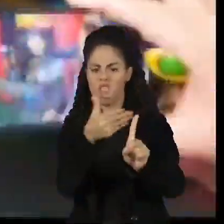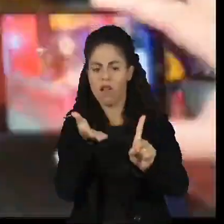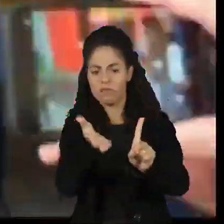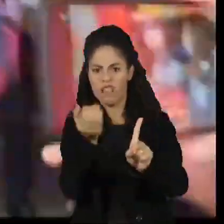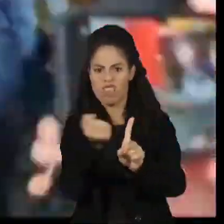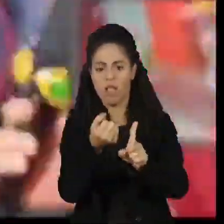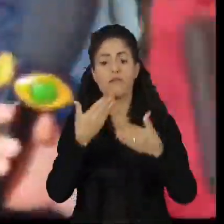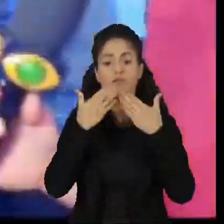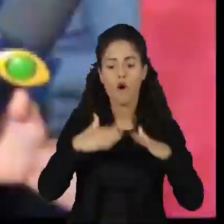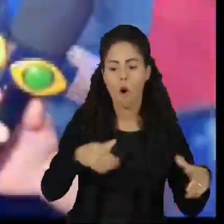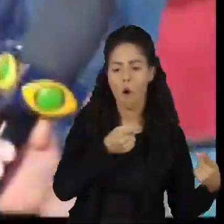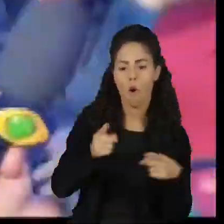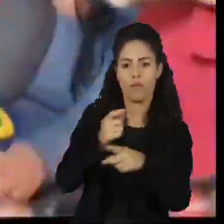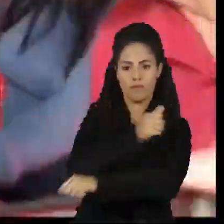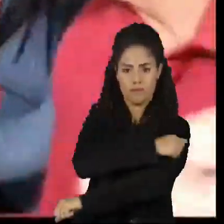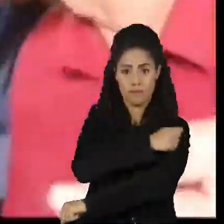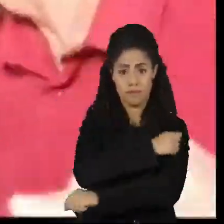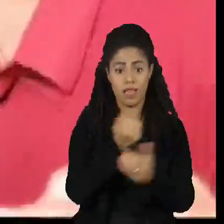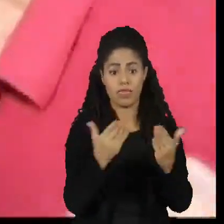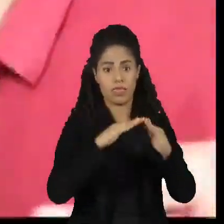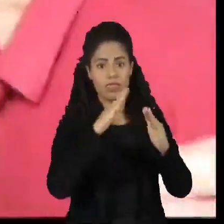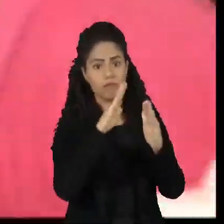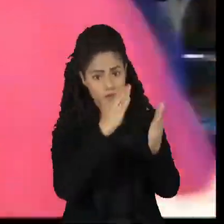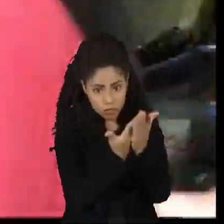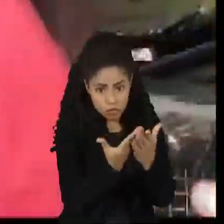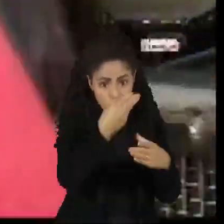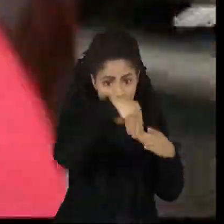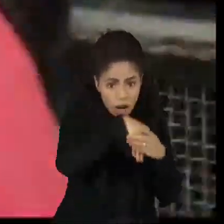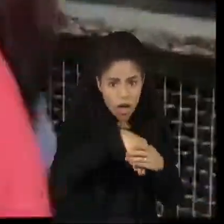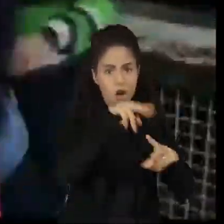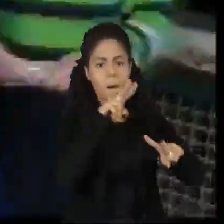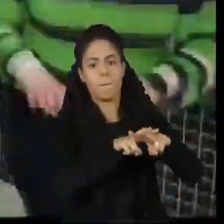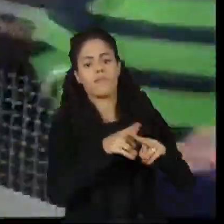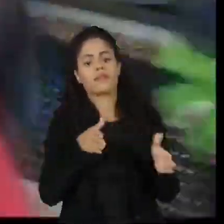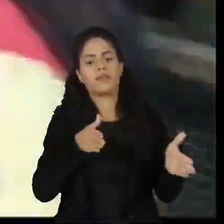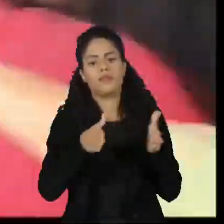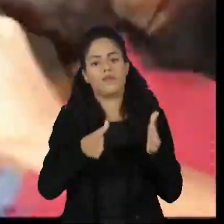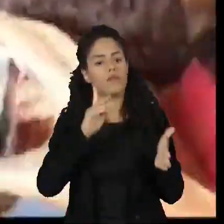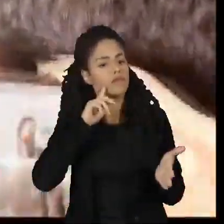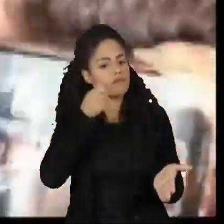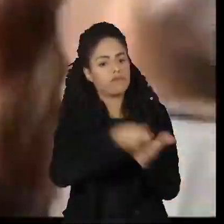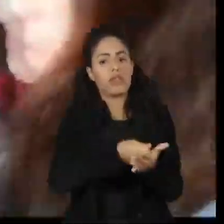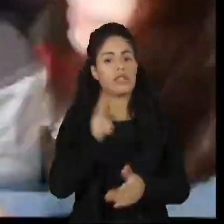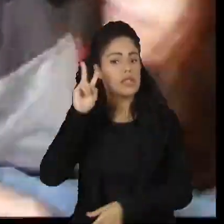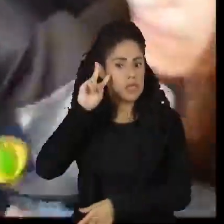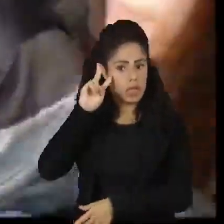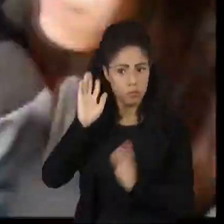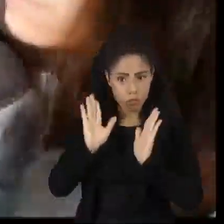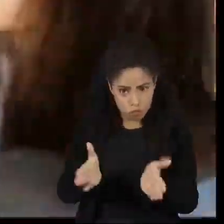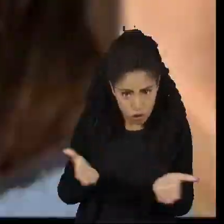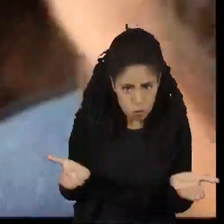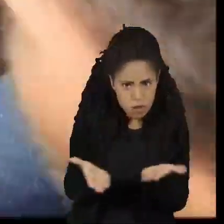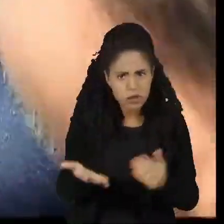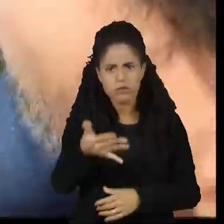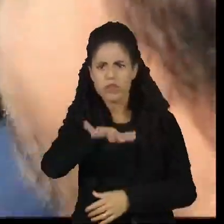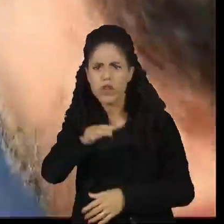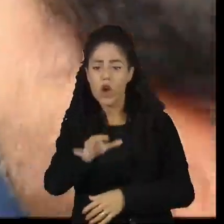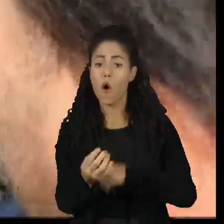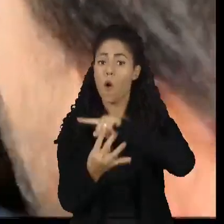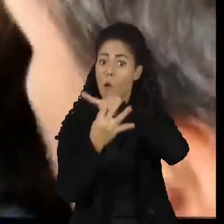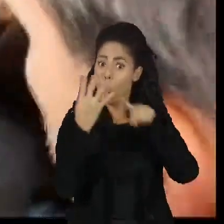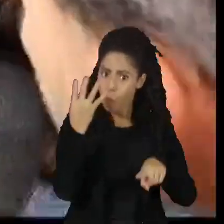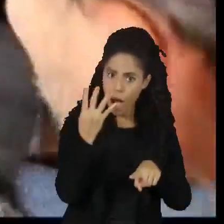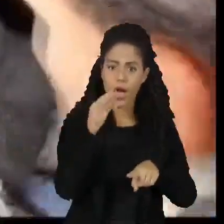tortura contra alunos dentro do colégio e tiveram prisão temporária decretada na segunda-feira ao menos quatro